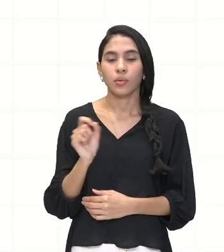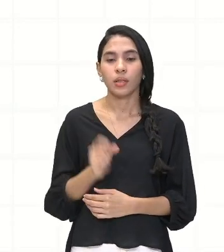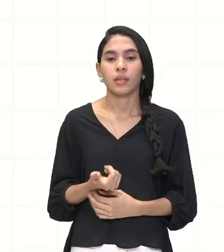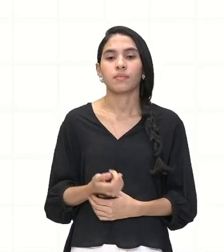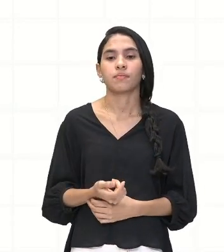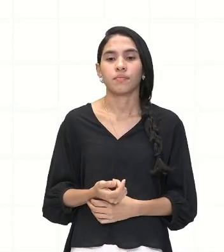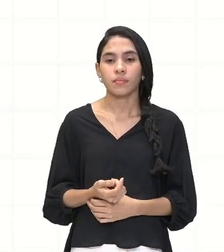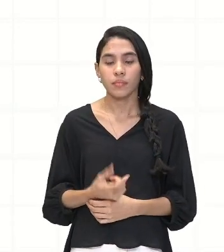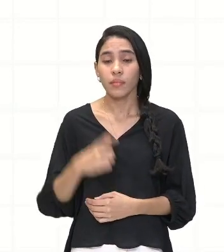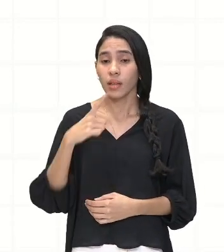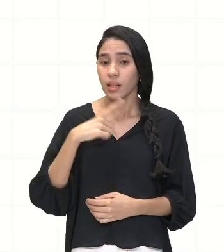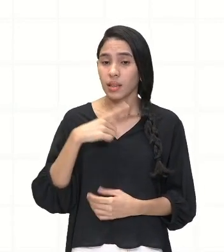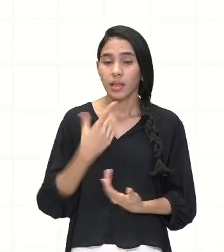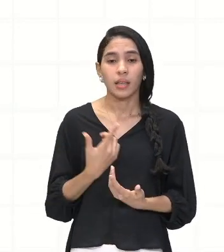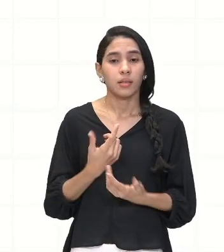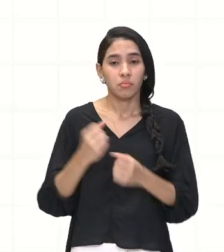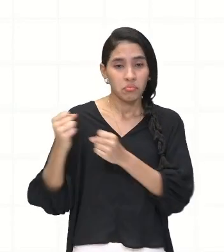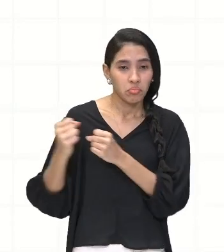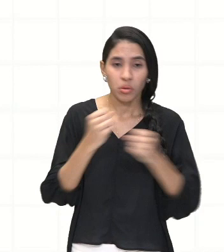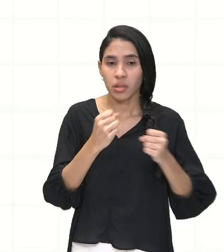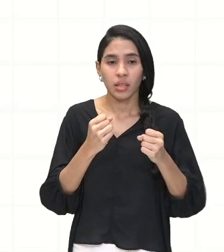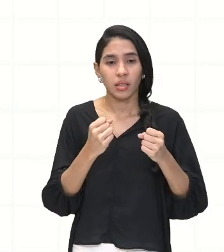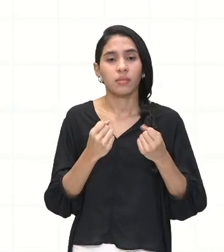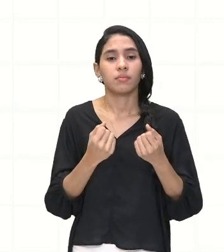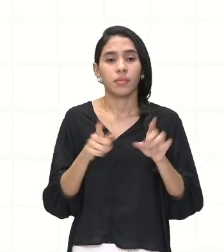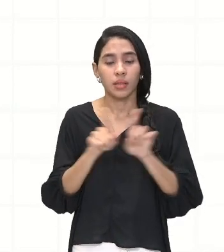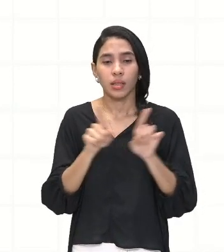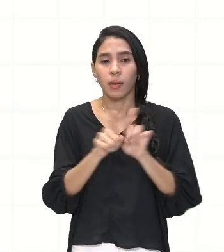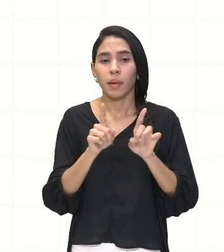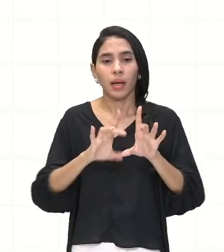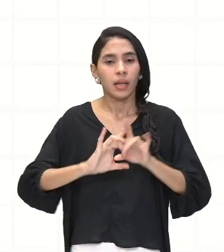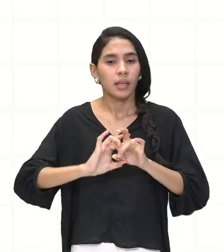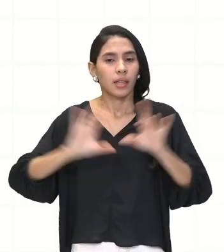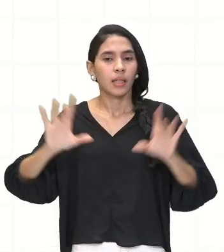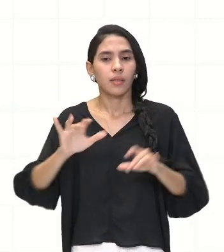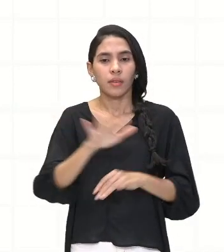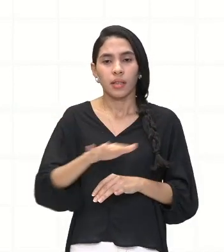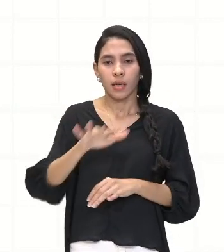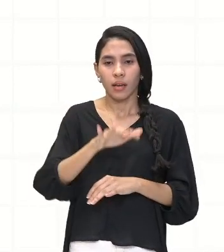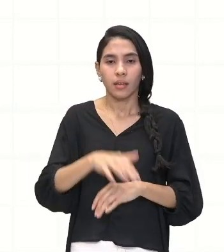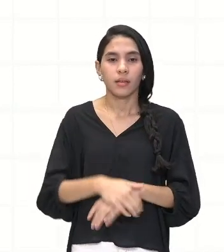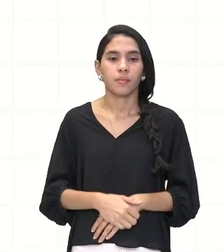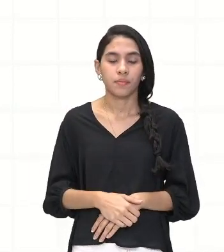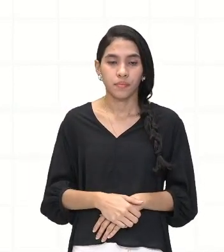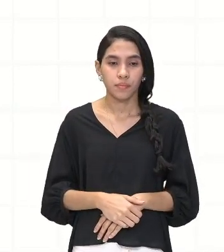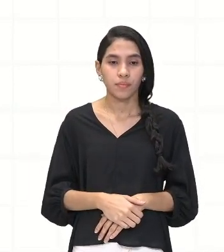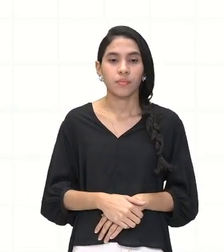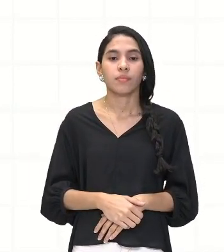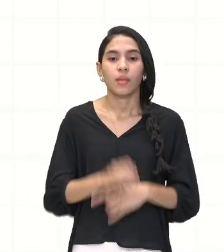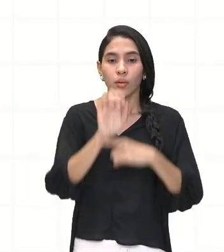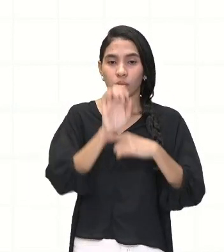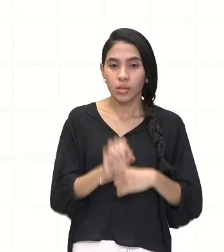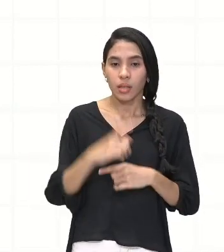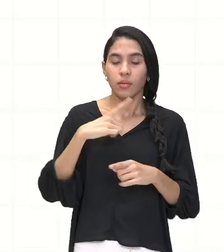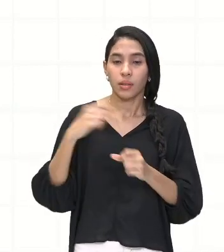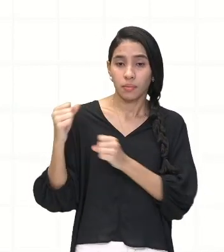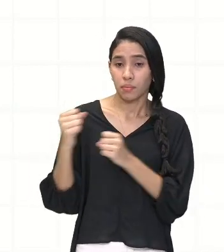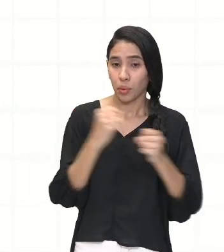autoridade suprema e independência em seu território. Isso implica que o Estado tem